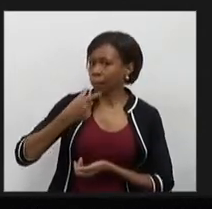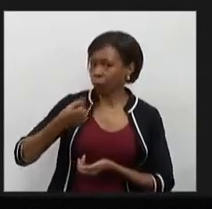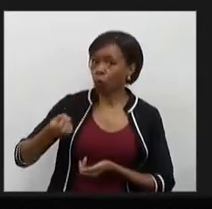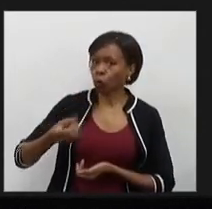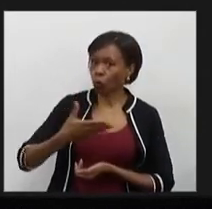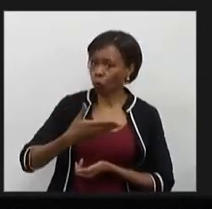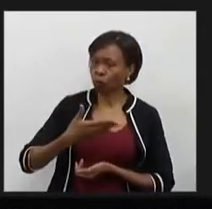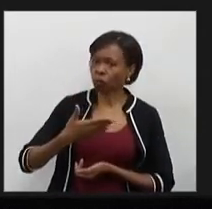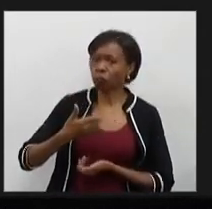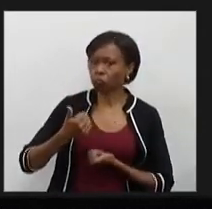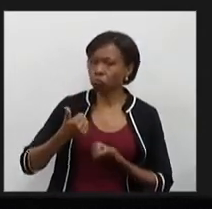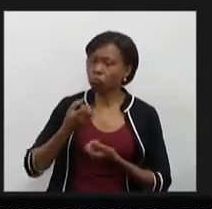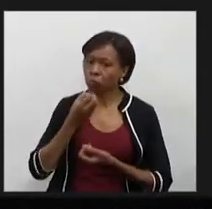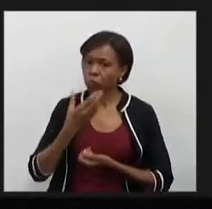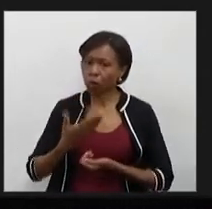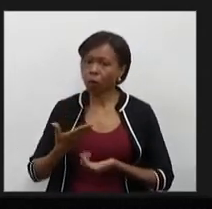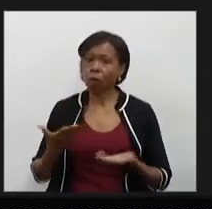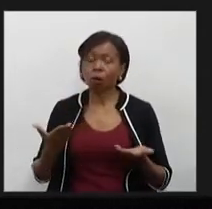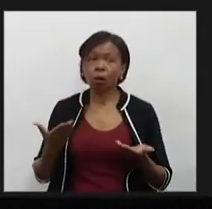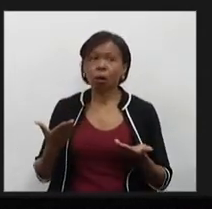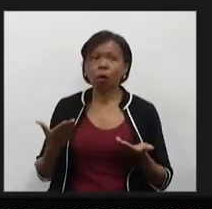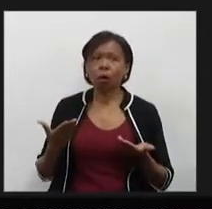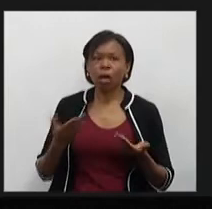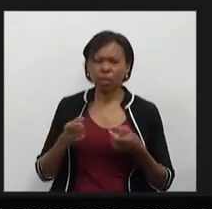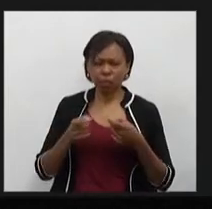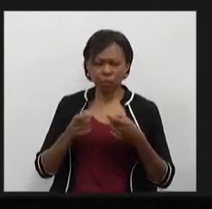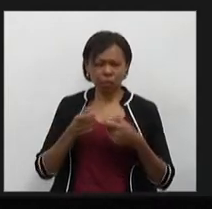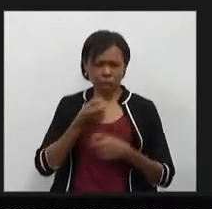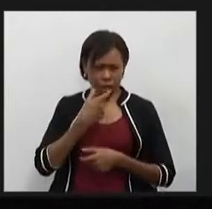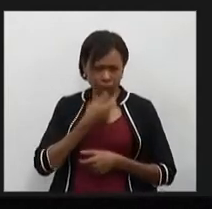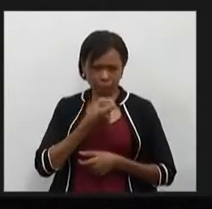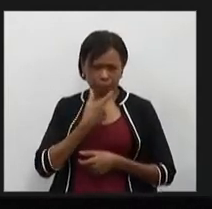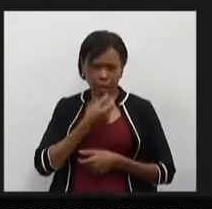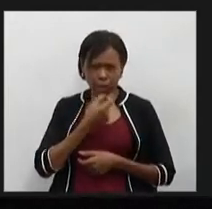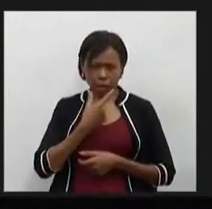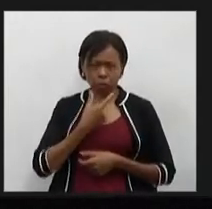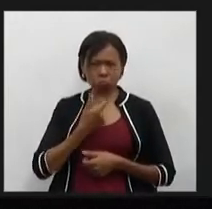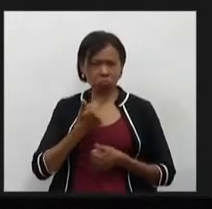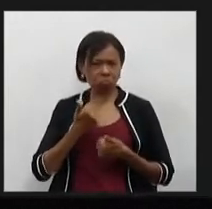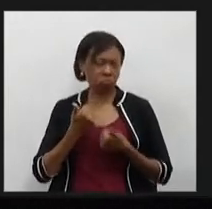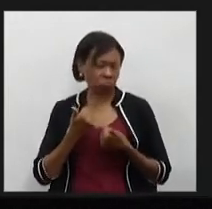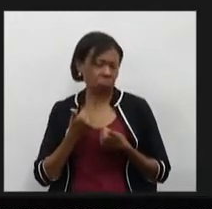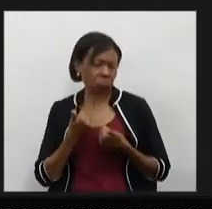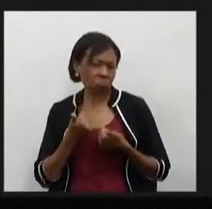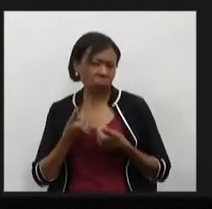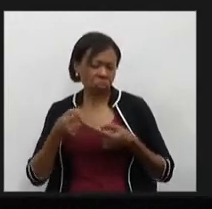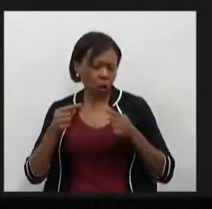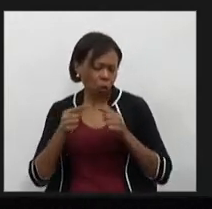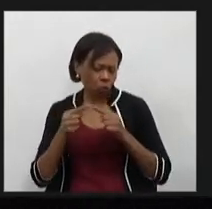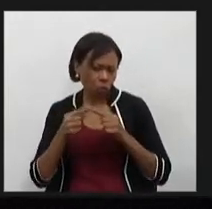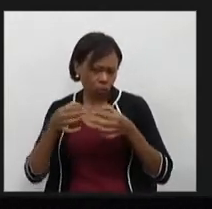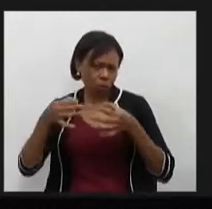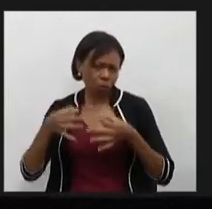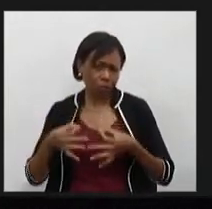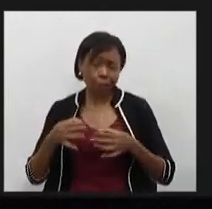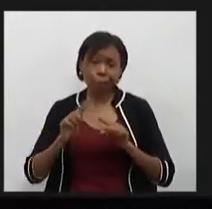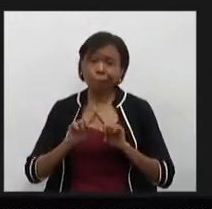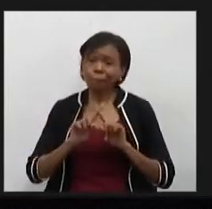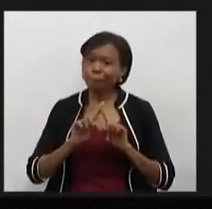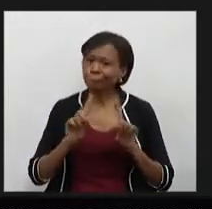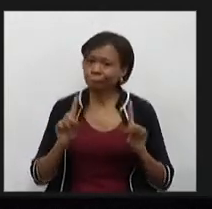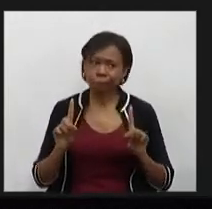falar da vacina, mas esse remédio está dando muito certo, mas eu não consegui porque o Estado não dá